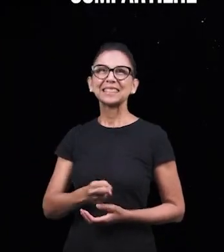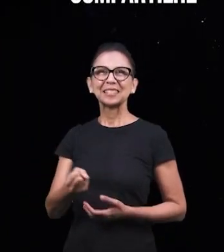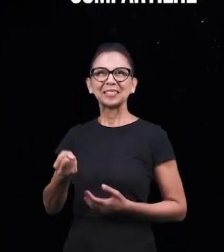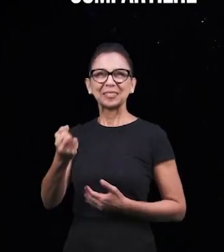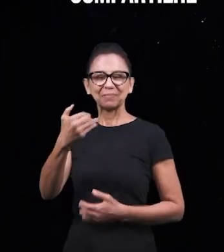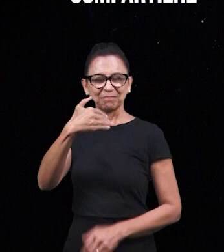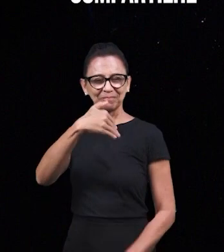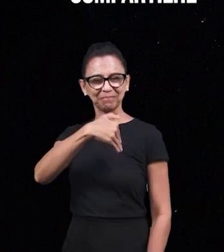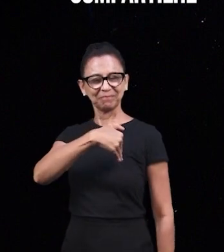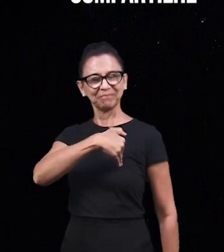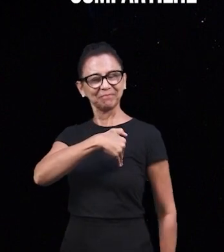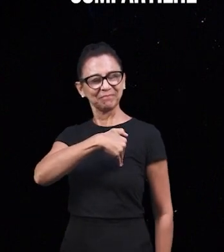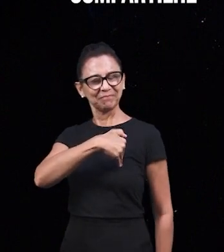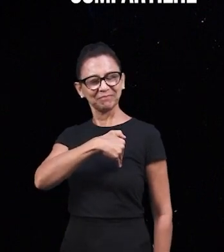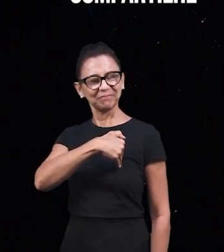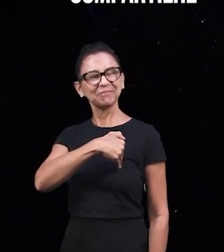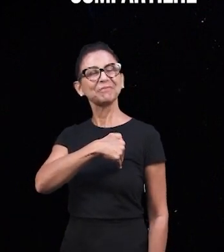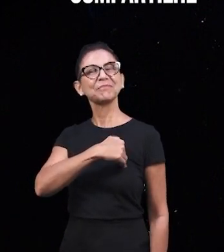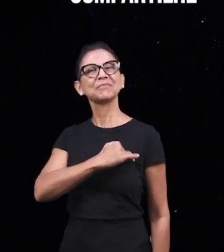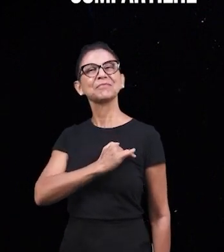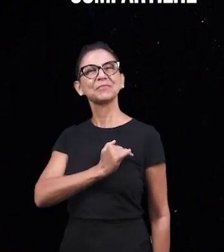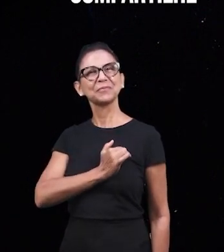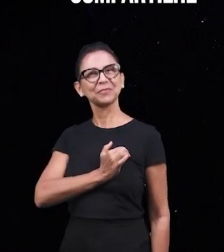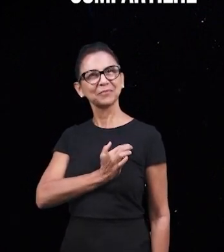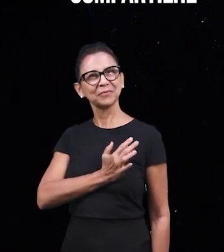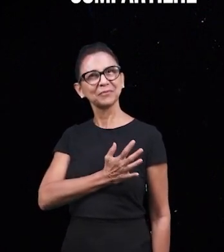amor que habita em